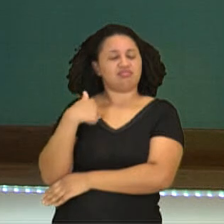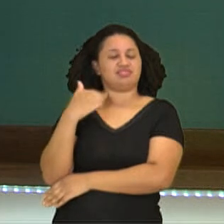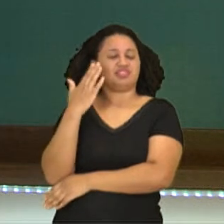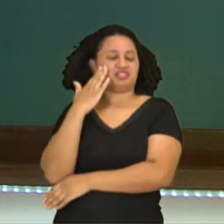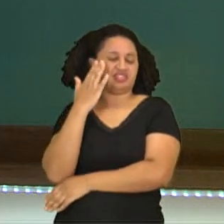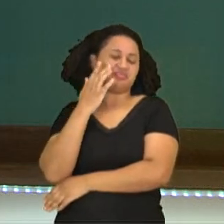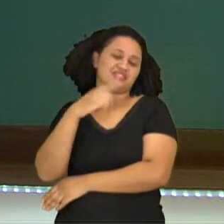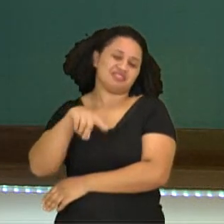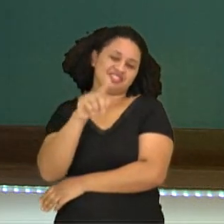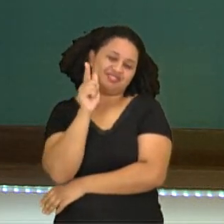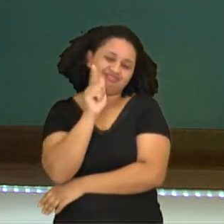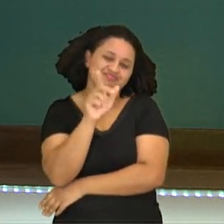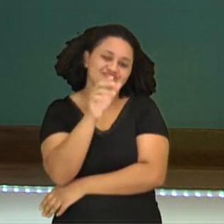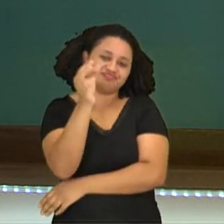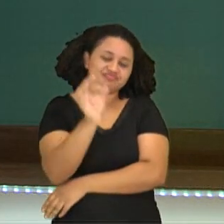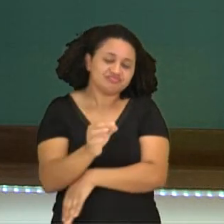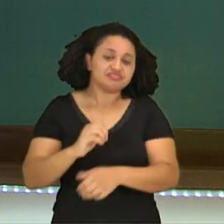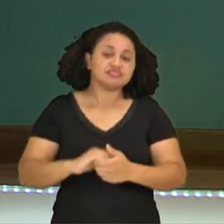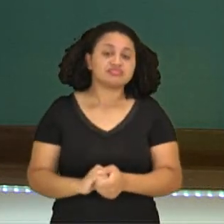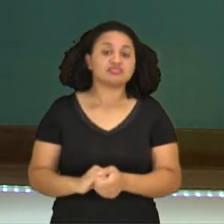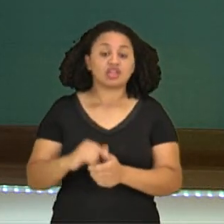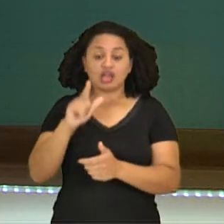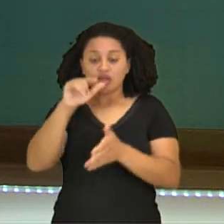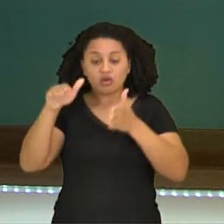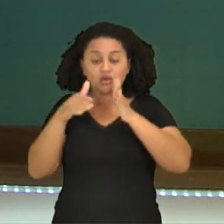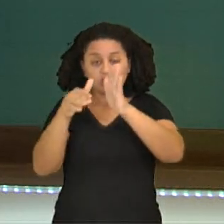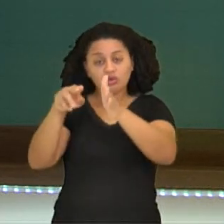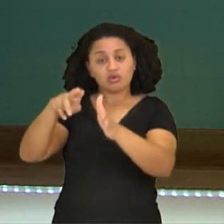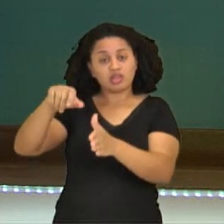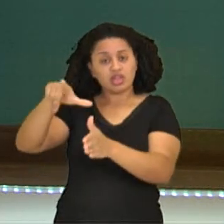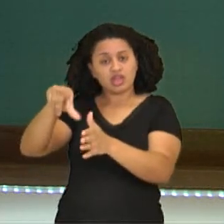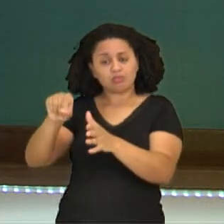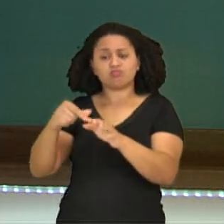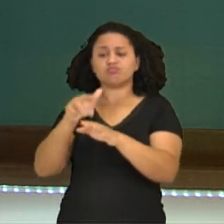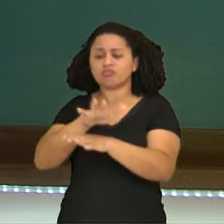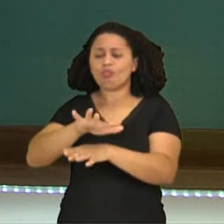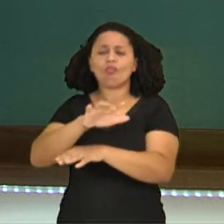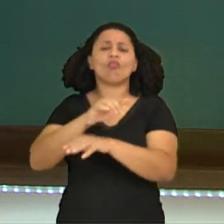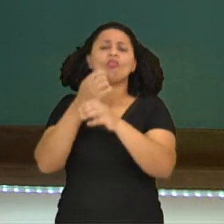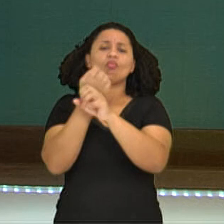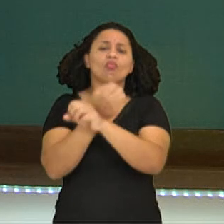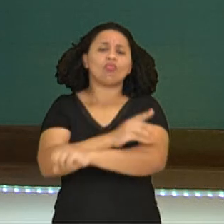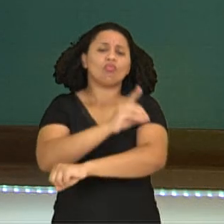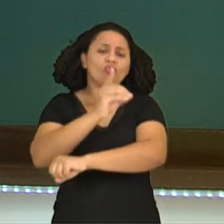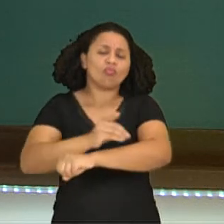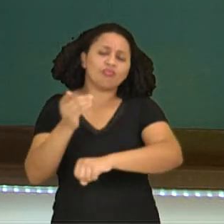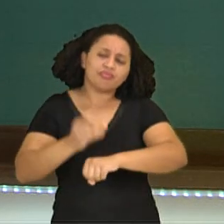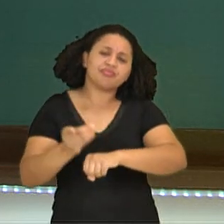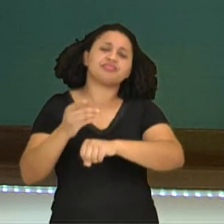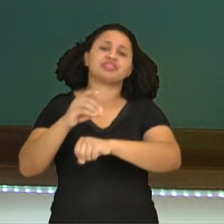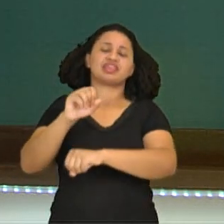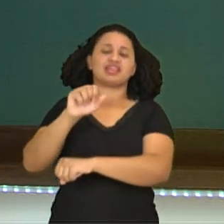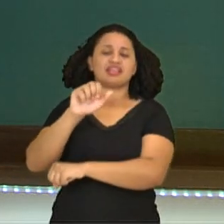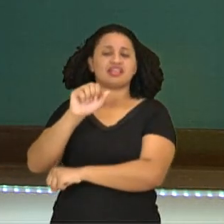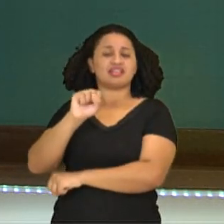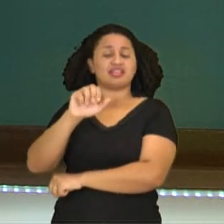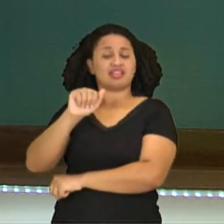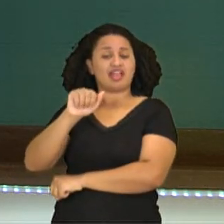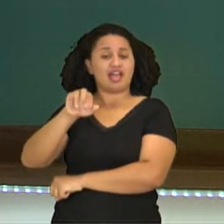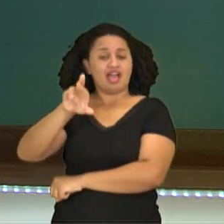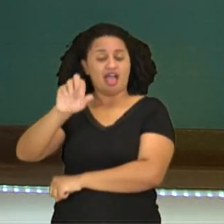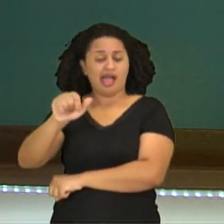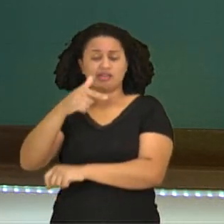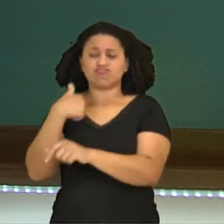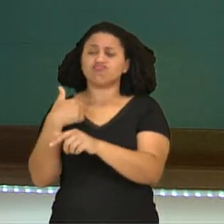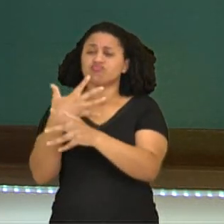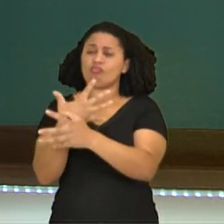acertar. Pegando a linha do Rio Nilo, um mega deserto do Saara. Pensa uma região seca, desértica. O Rio